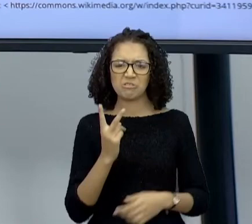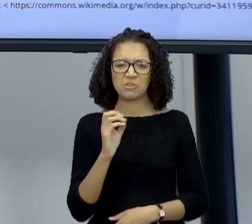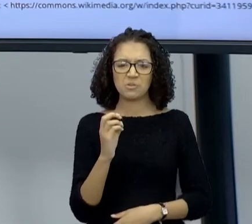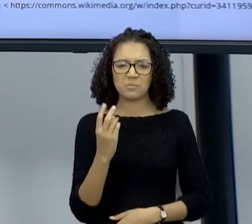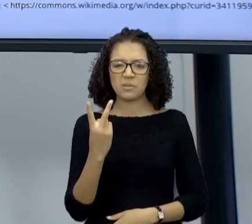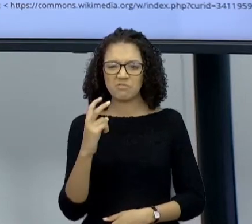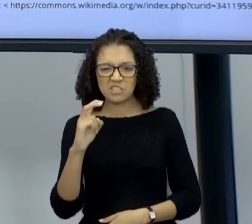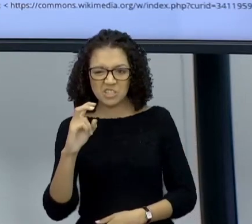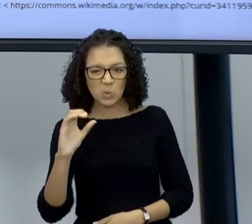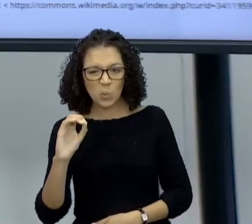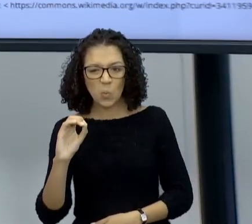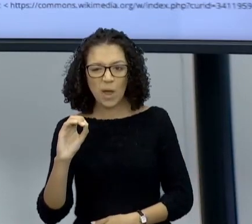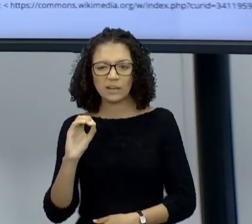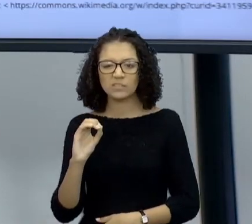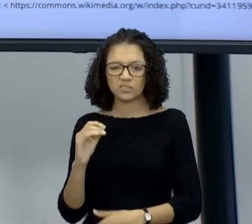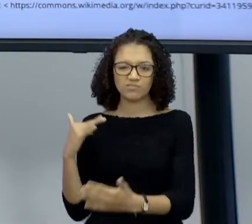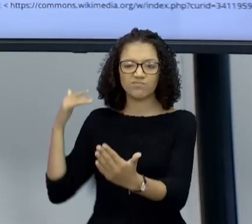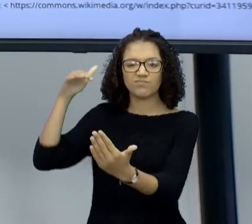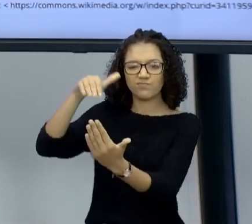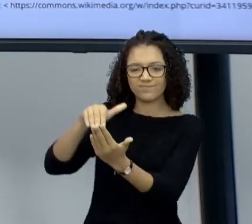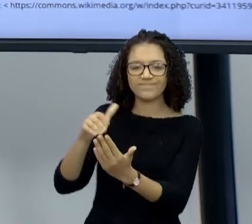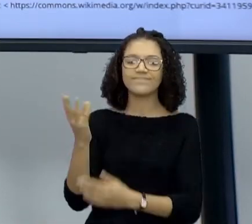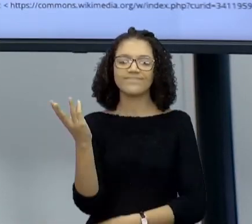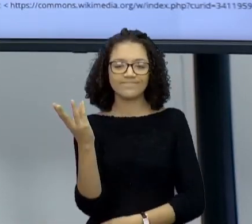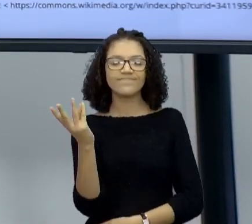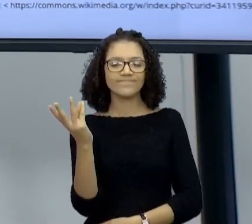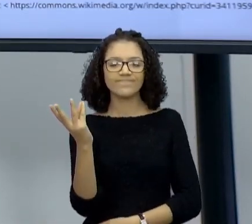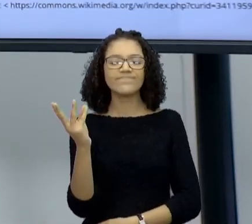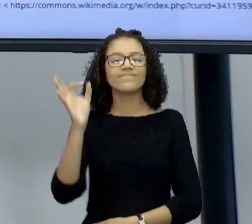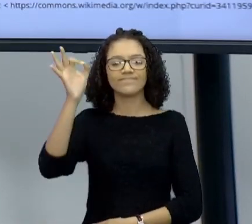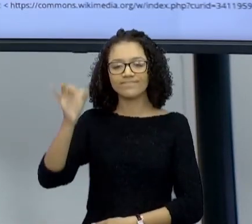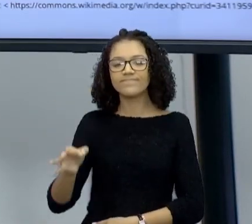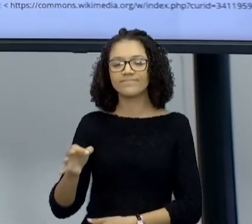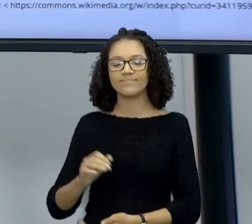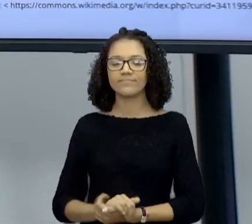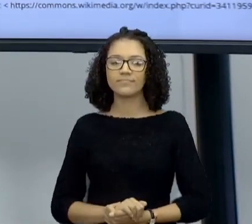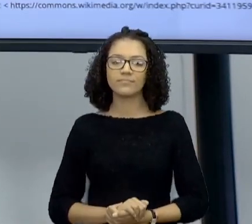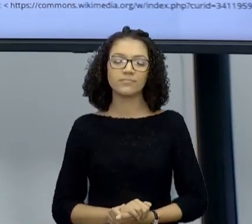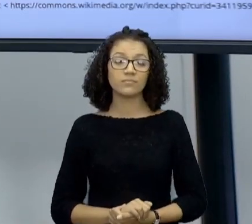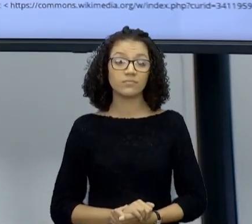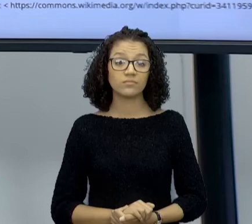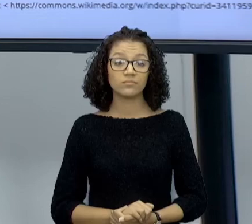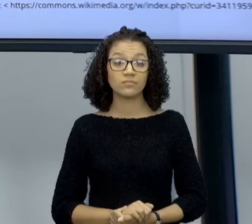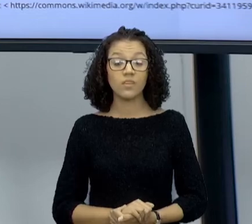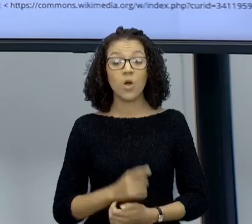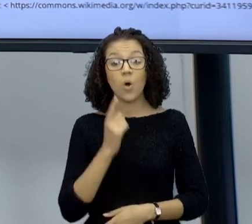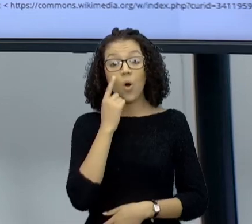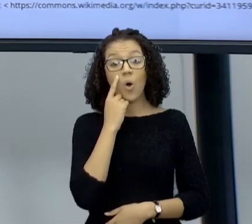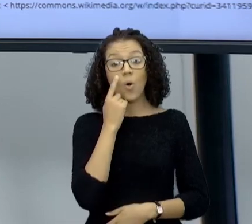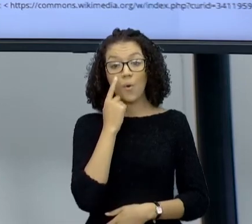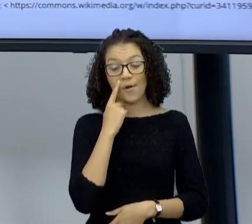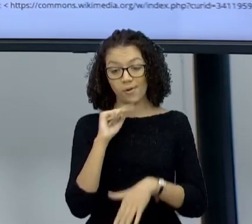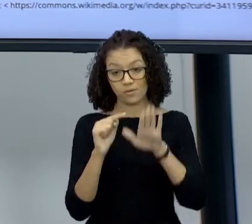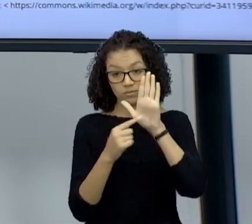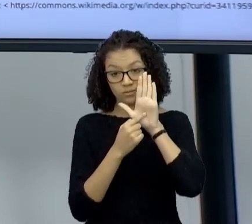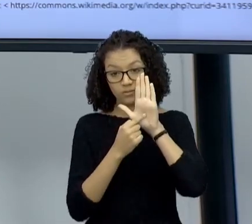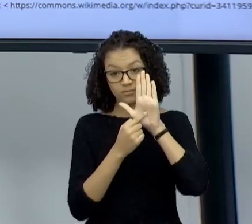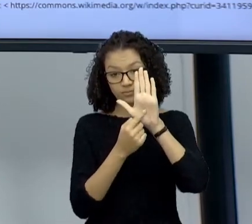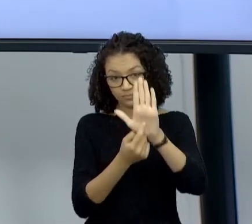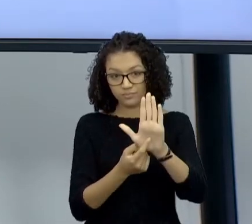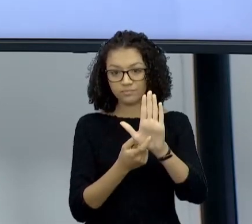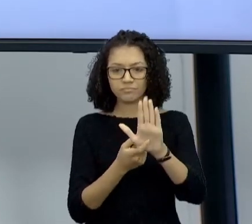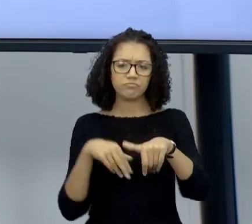está nessa quarta pirâmide, tá certo, pessoal? Bom, eu vou só mostrar para vocês